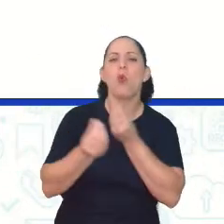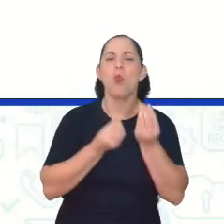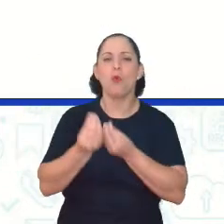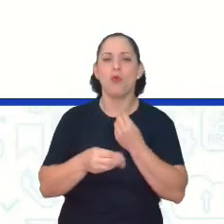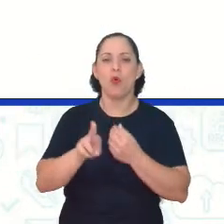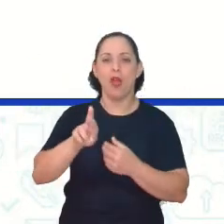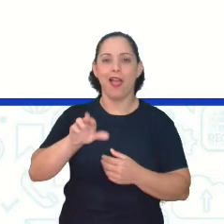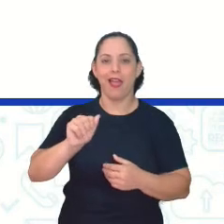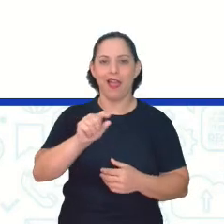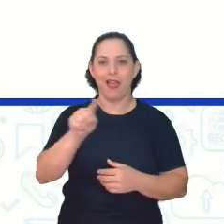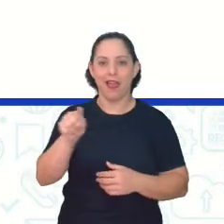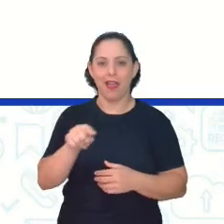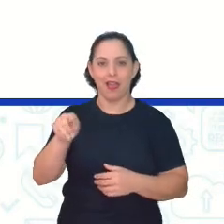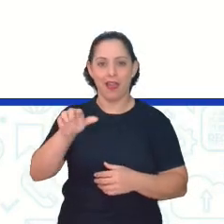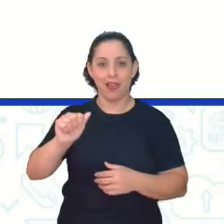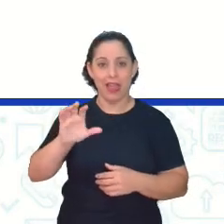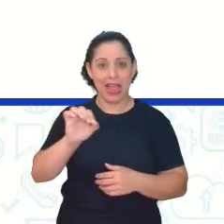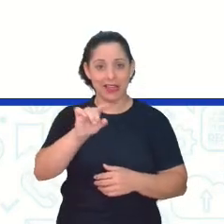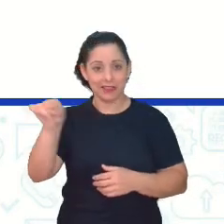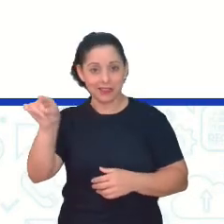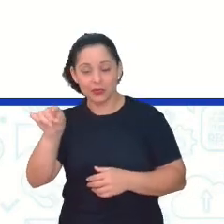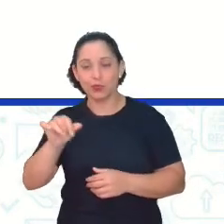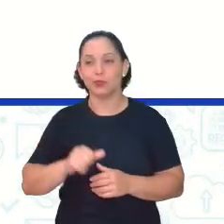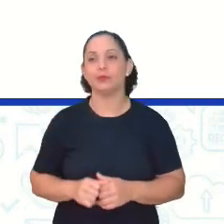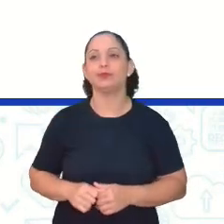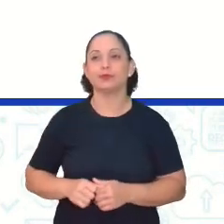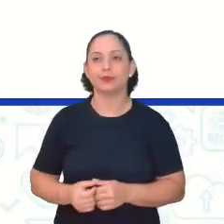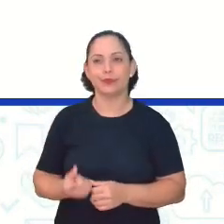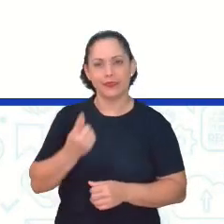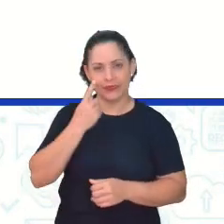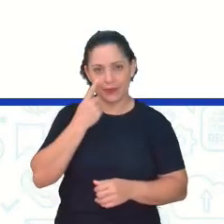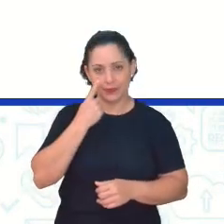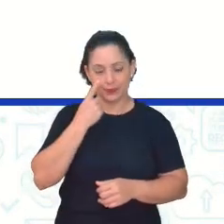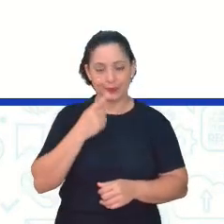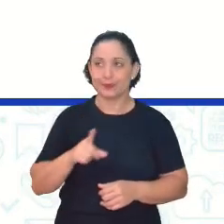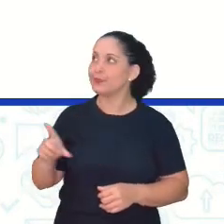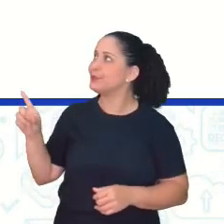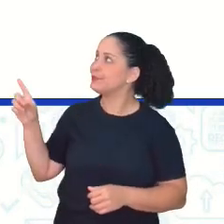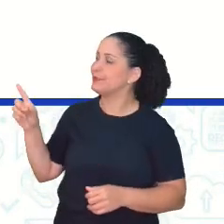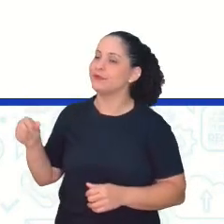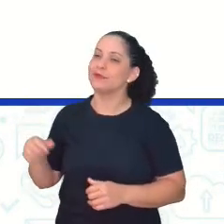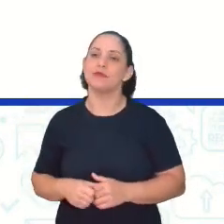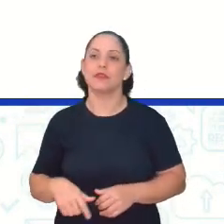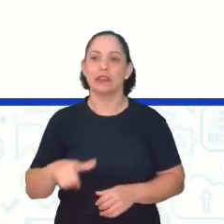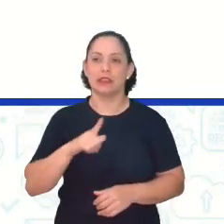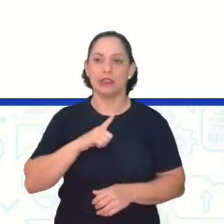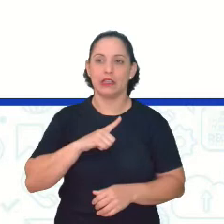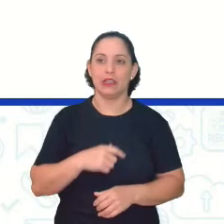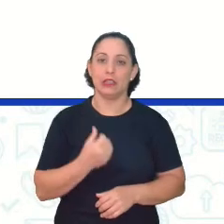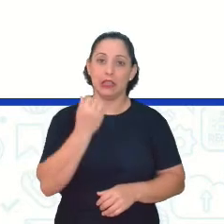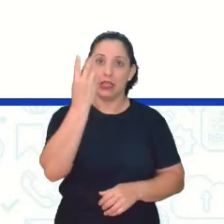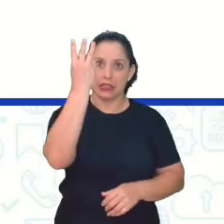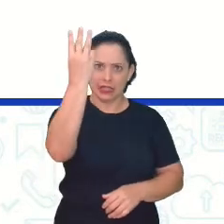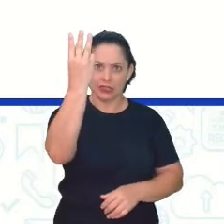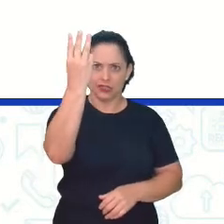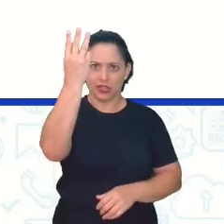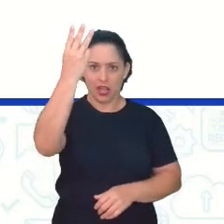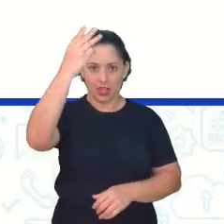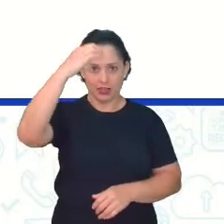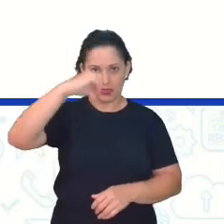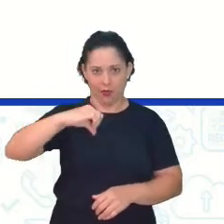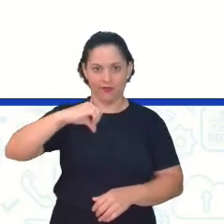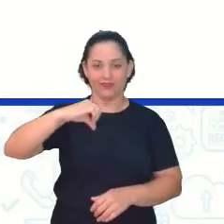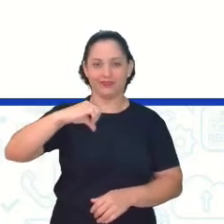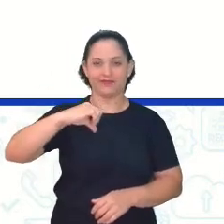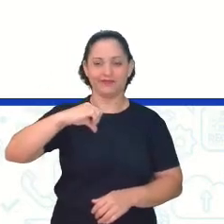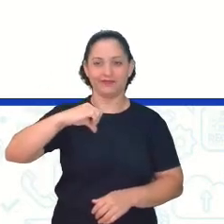razões, tá? Então pode notar aqui, ó, que eu posso escrever a razão 3 está para 9. E aí a